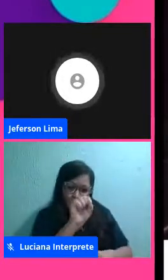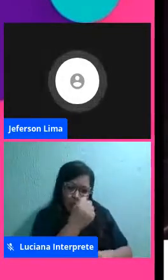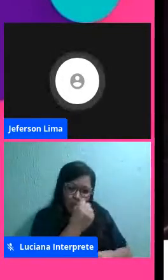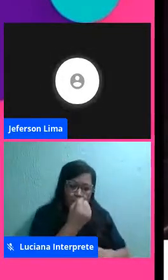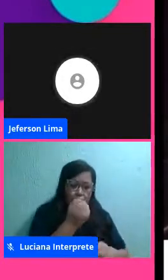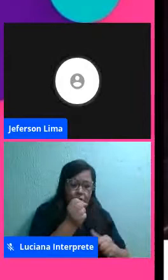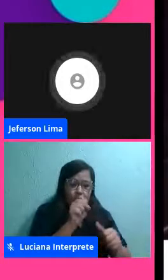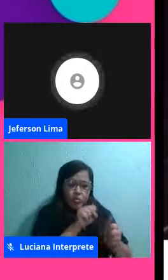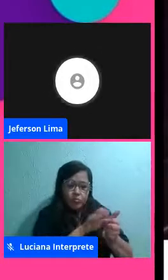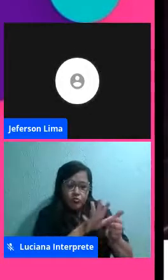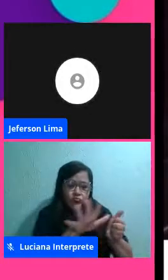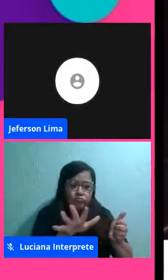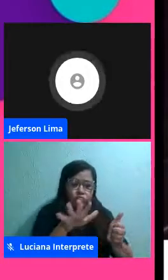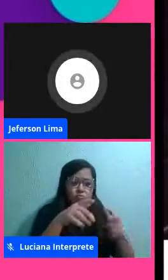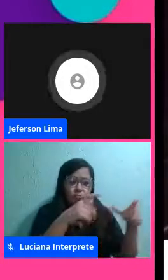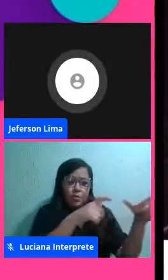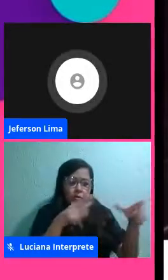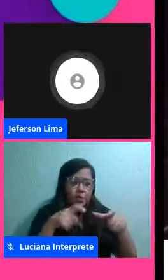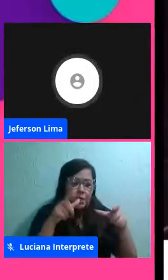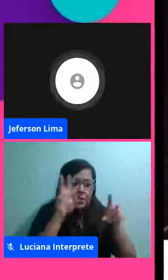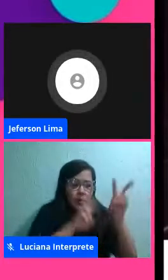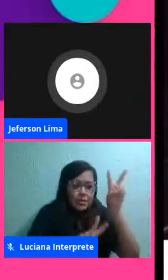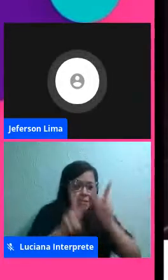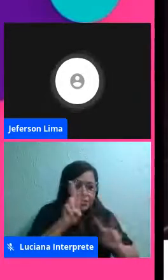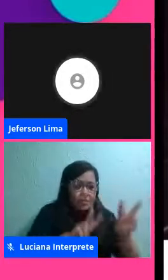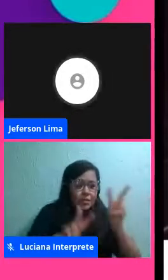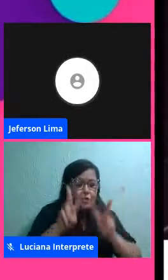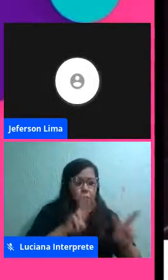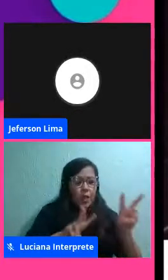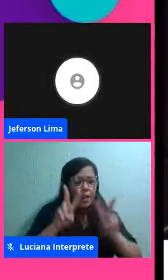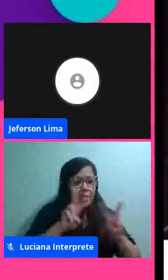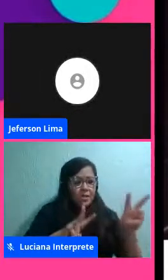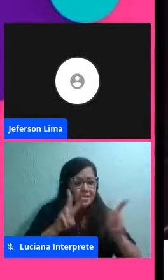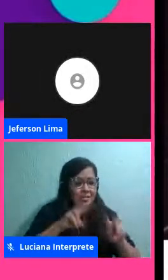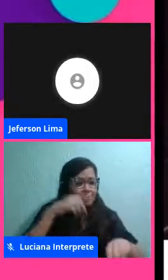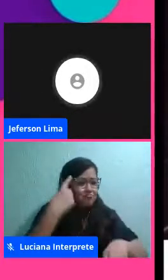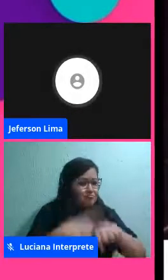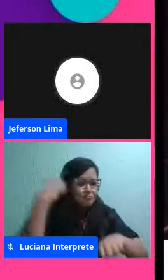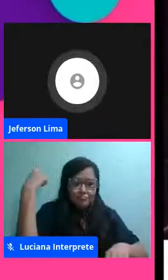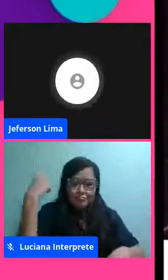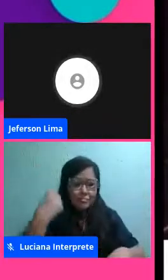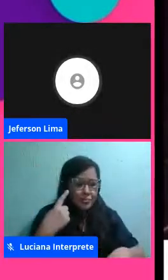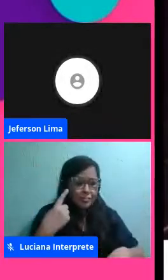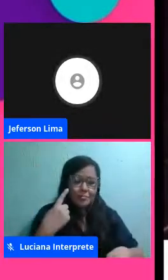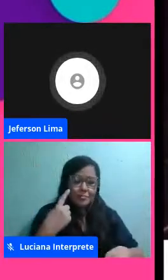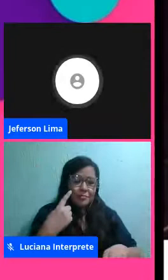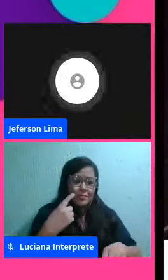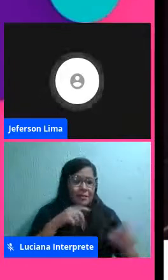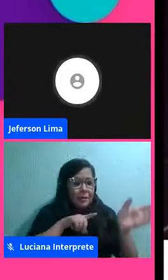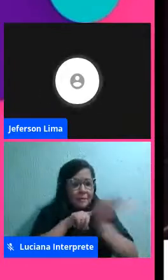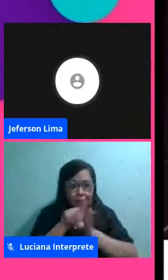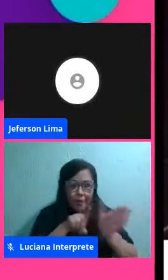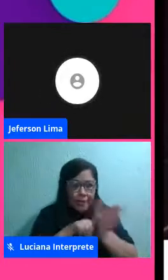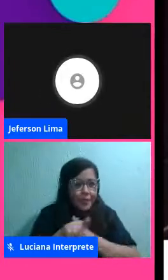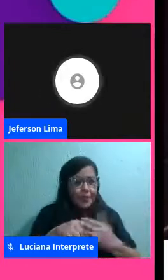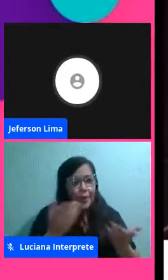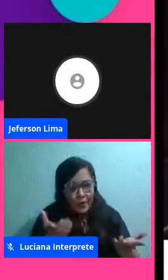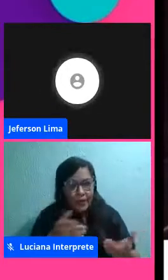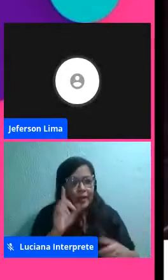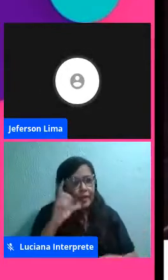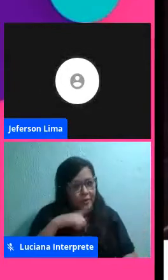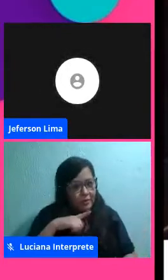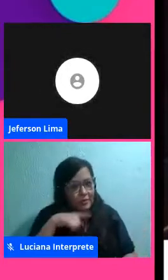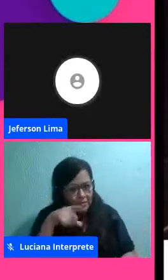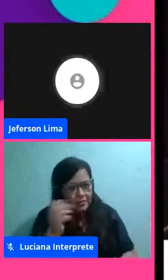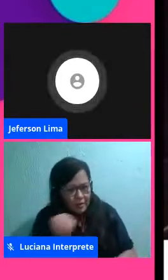e eu vejo isso em tempo real. Então, ao invés de eu ficar toda hora perguntando para o servidor, servidor, tem dado novo aí? Servidor, tem dado novo aí? Não, eu não faço